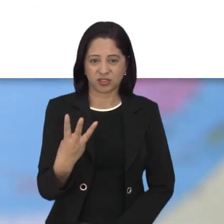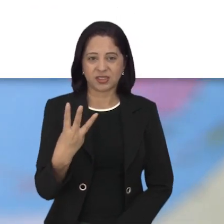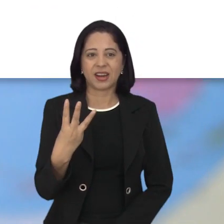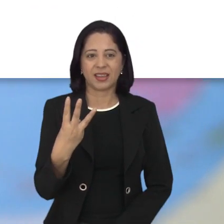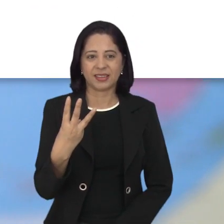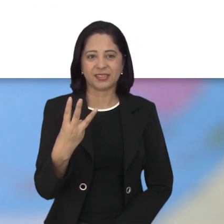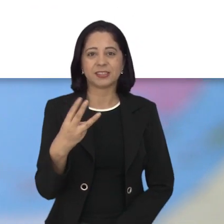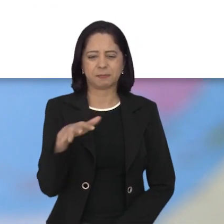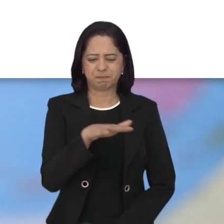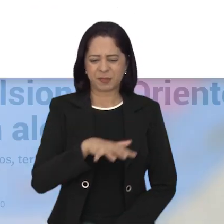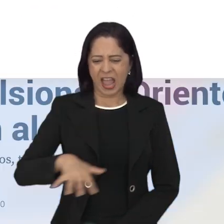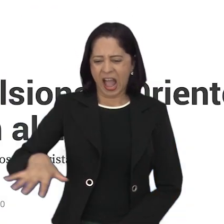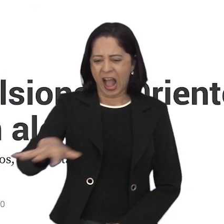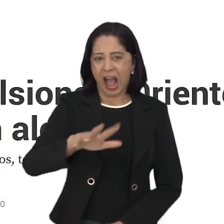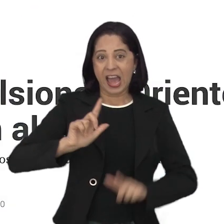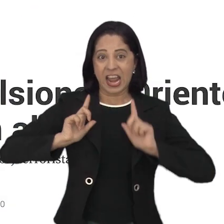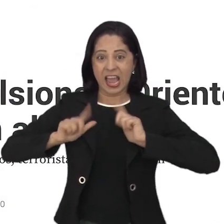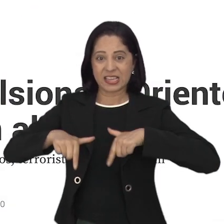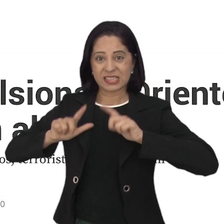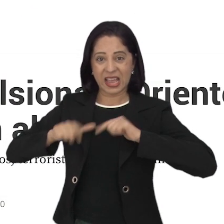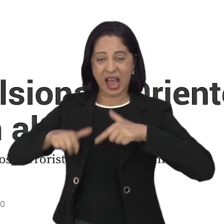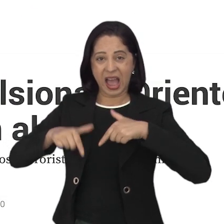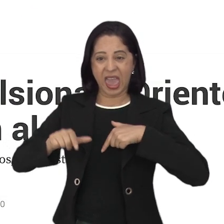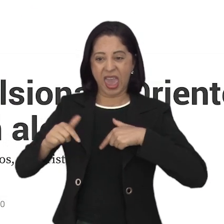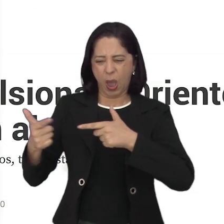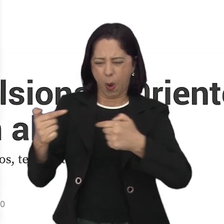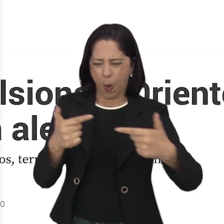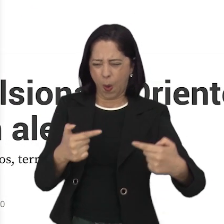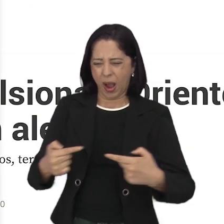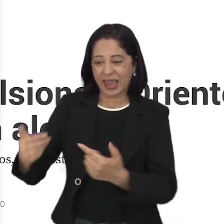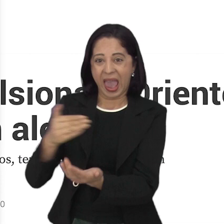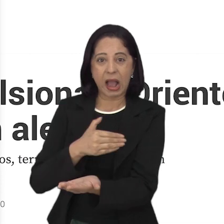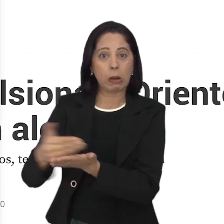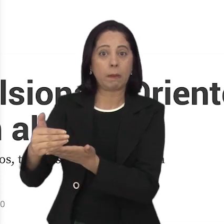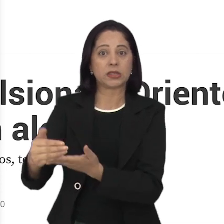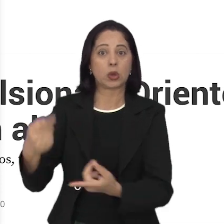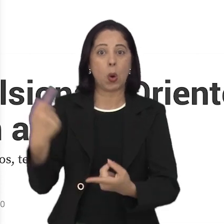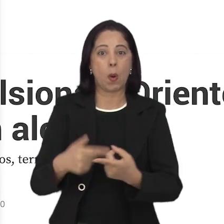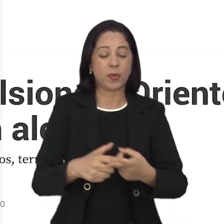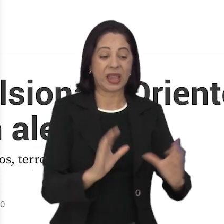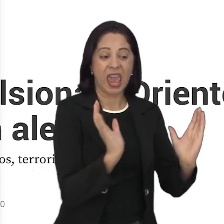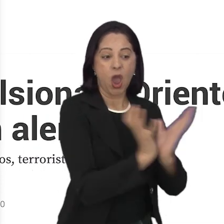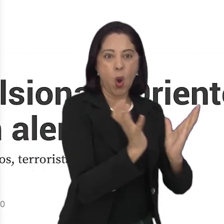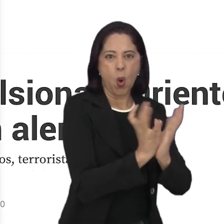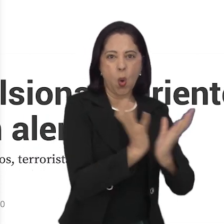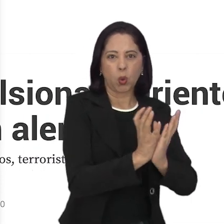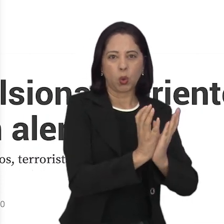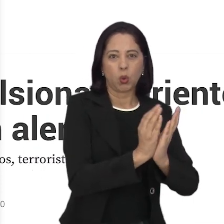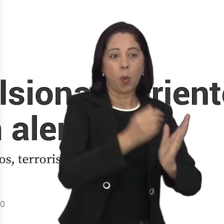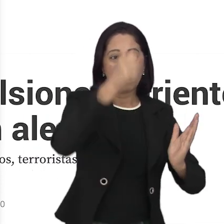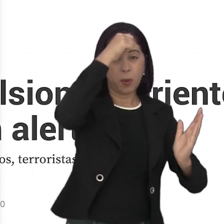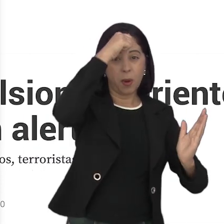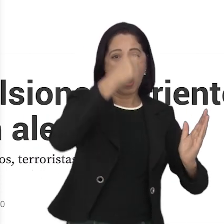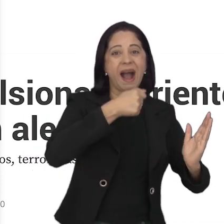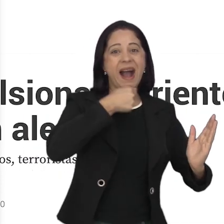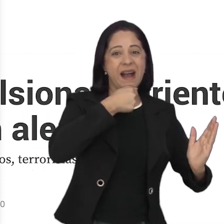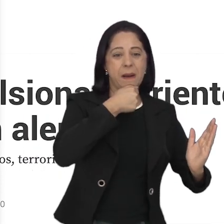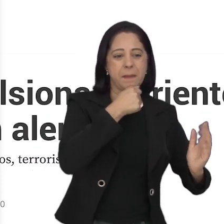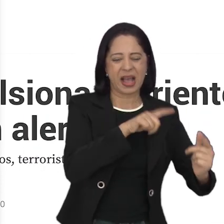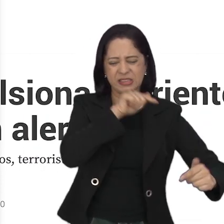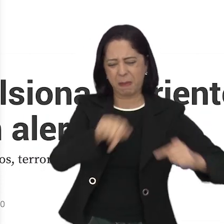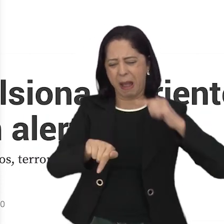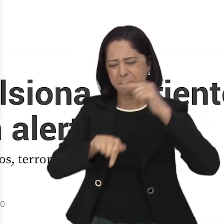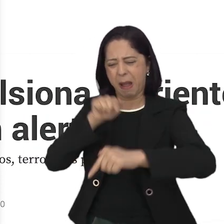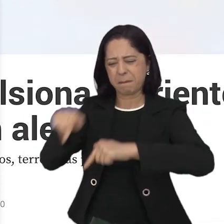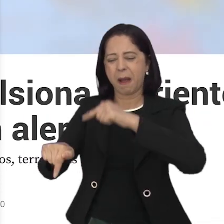2023 territórios israelenses se tornaram ário de Guerra depois de ataques comandados pelo ramas um grupo